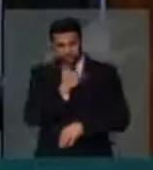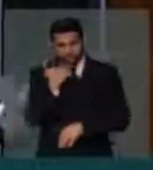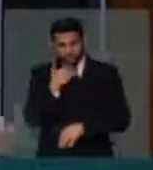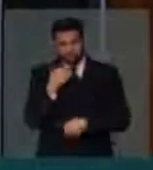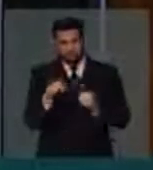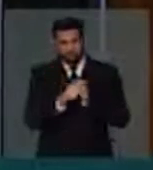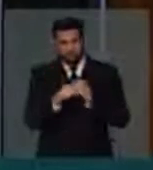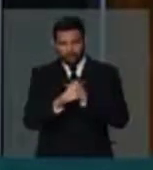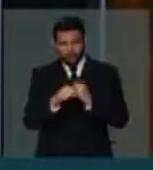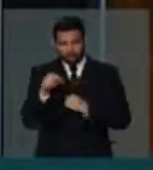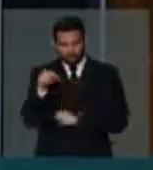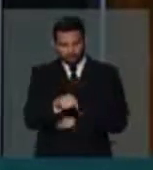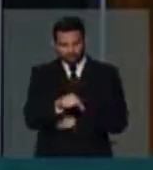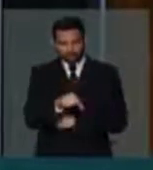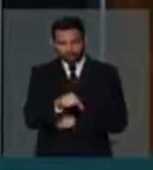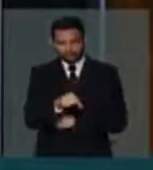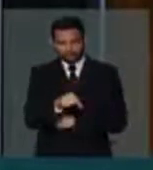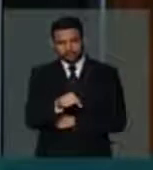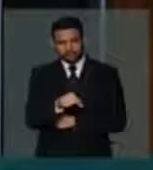durante décadas.